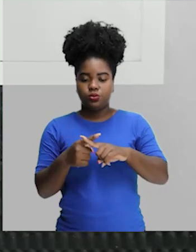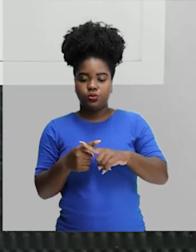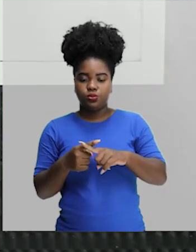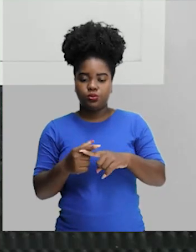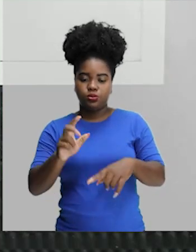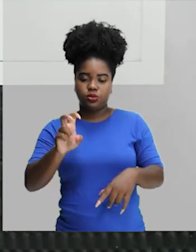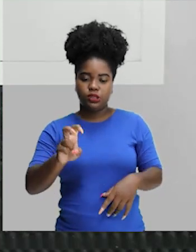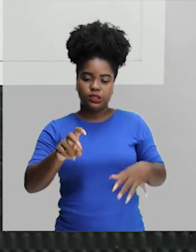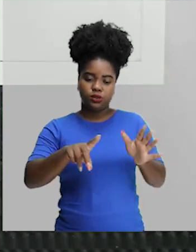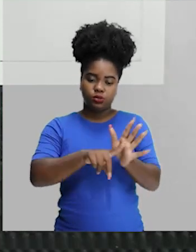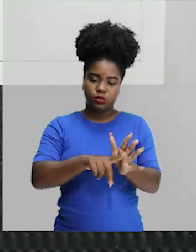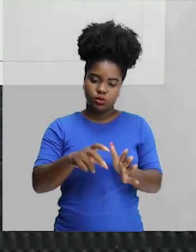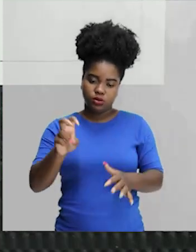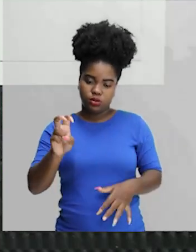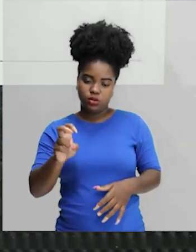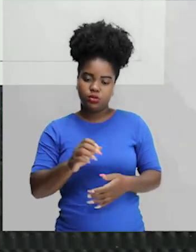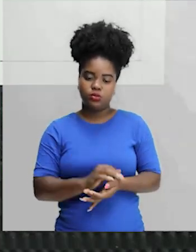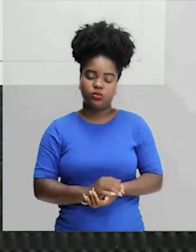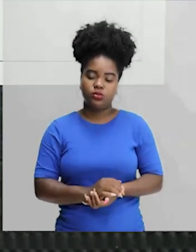multiplicado por 5 menos 5,